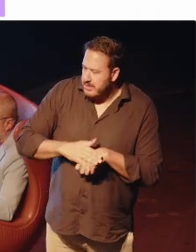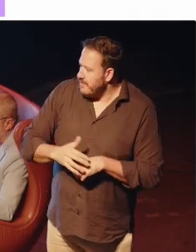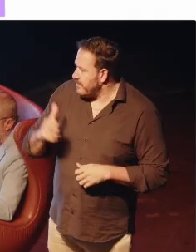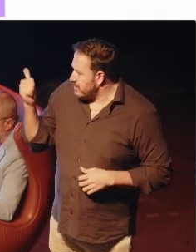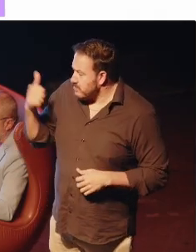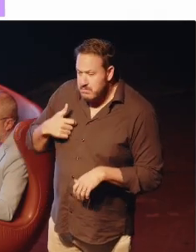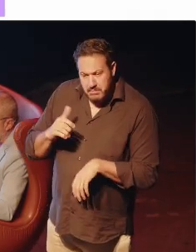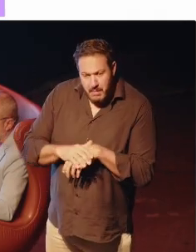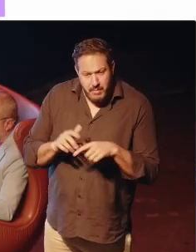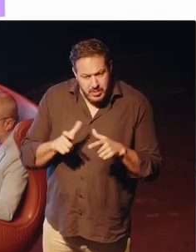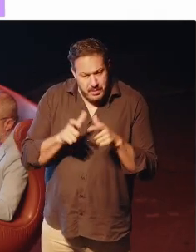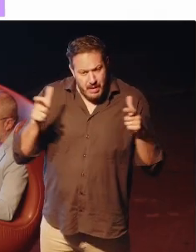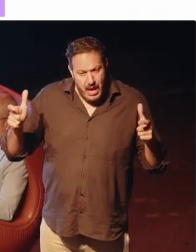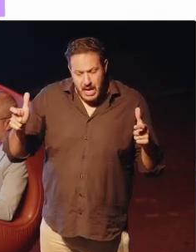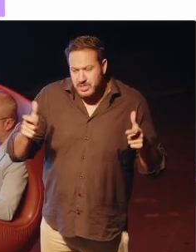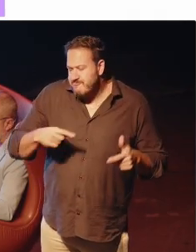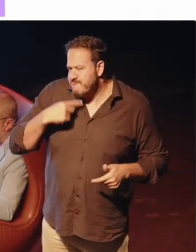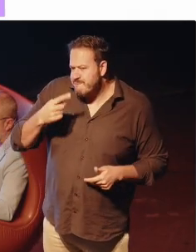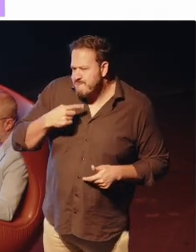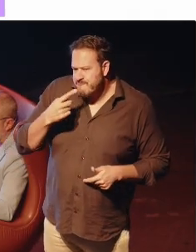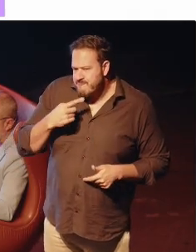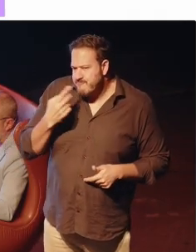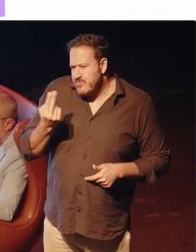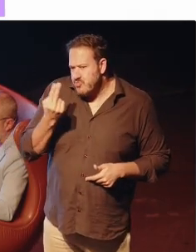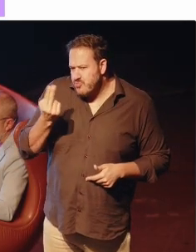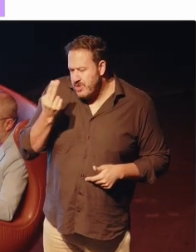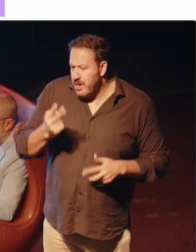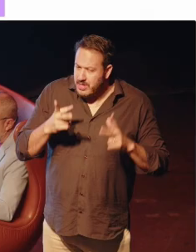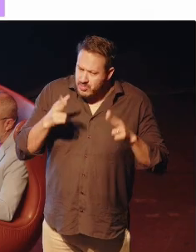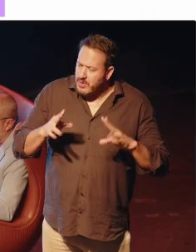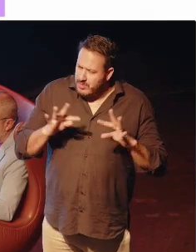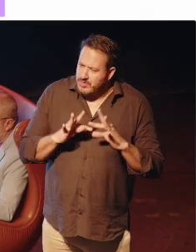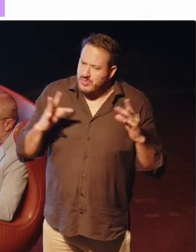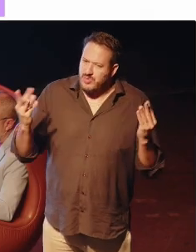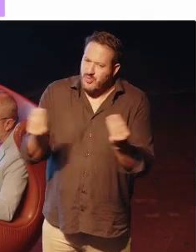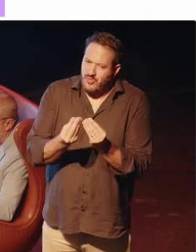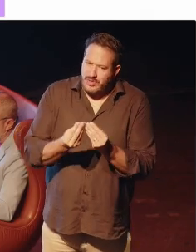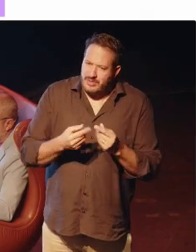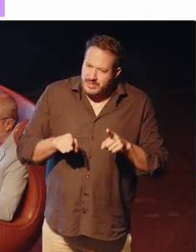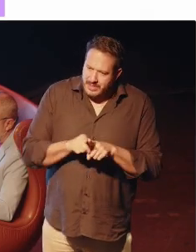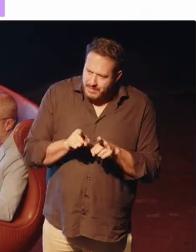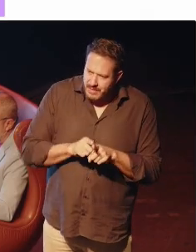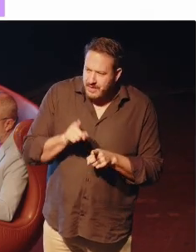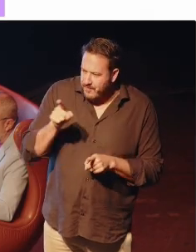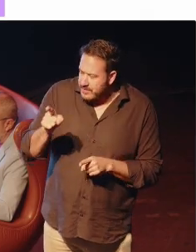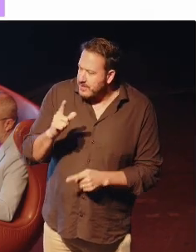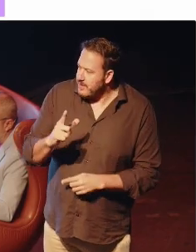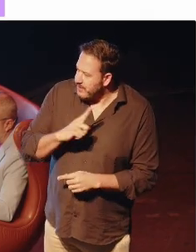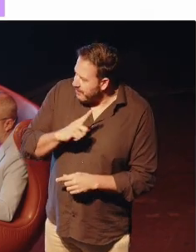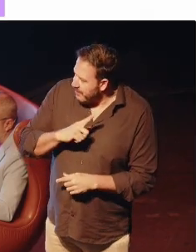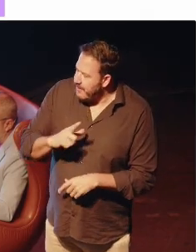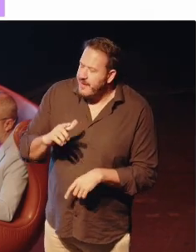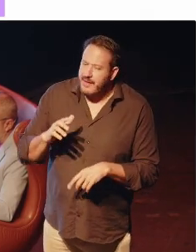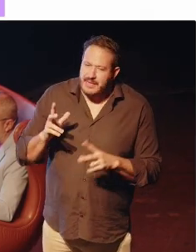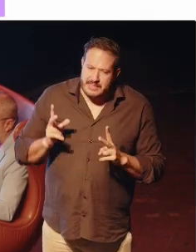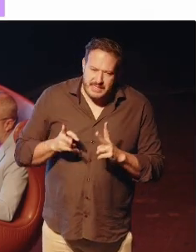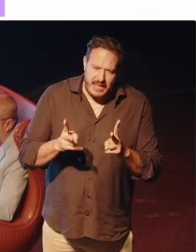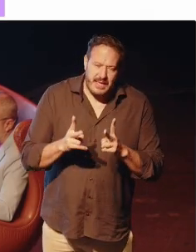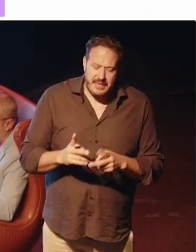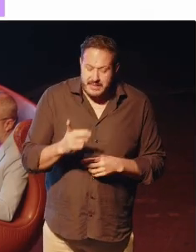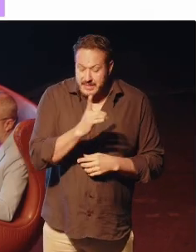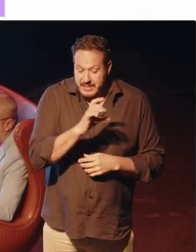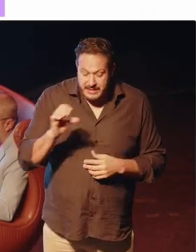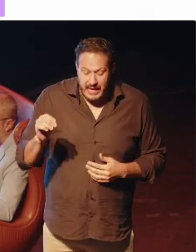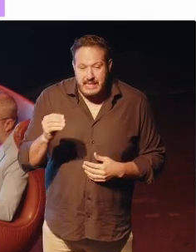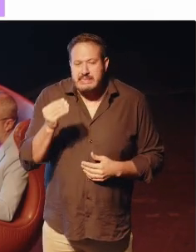grande parte delas não dá certo, né? Como em todas as doenças, você tem 100 substâncias